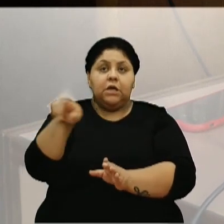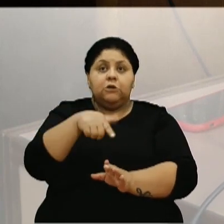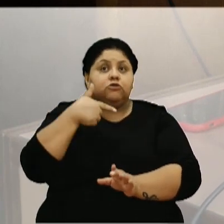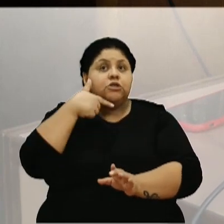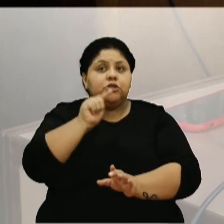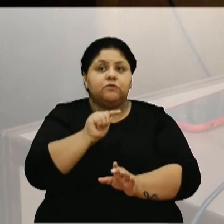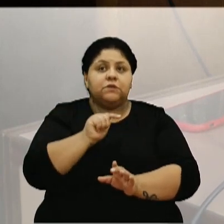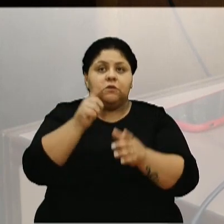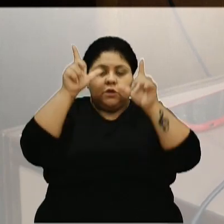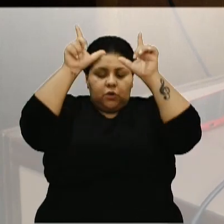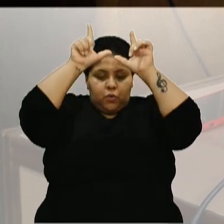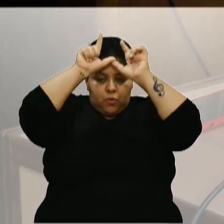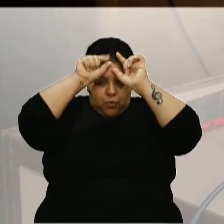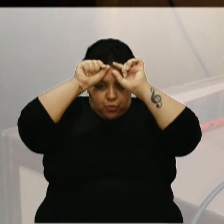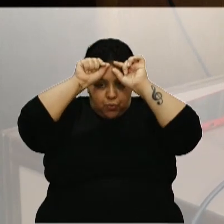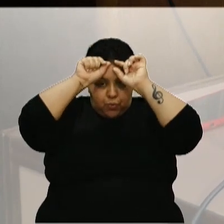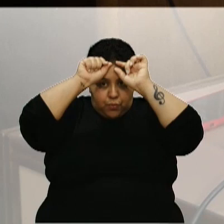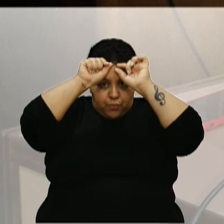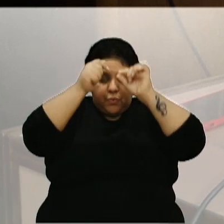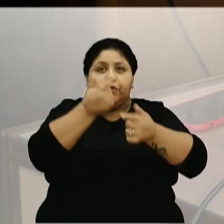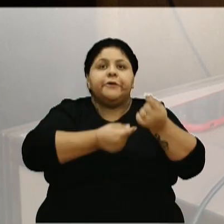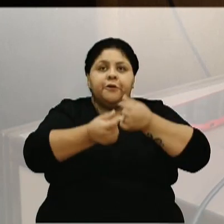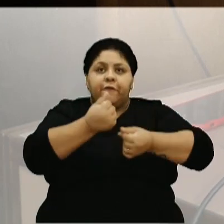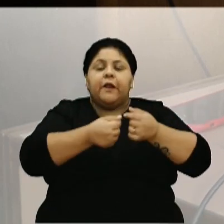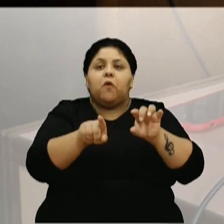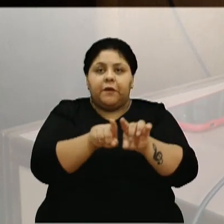essa folga, né? E este valor também,